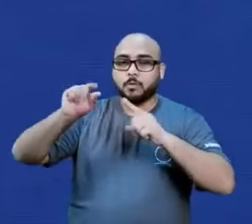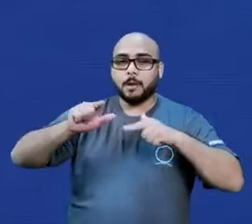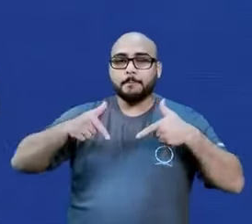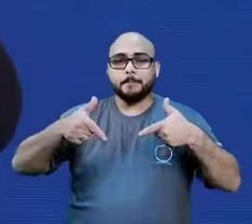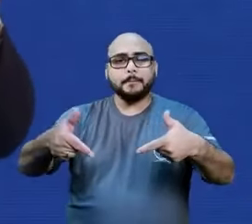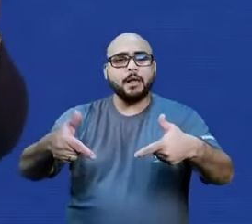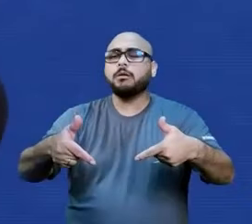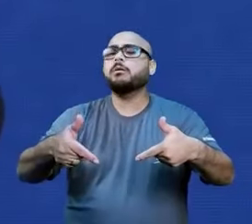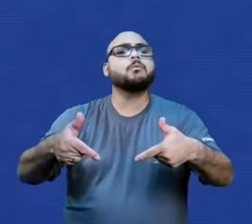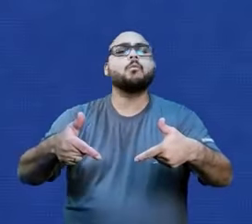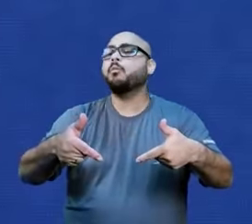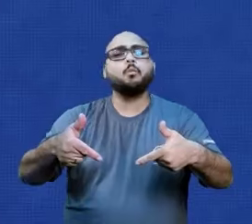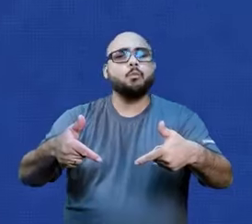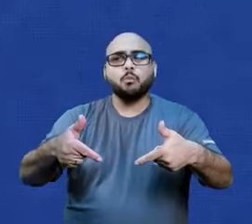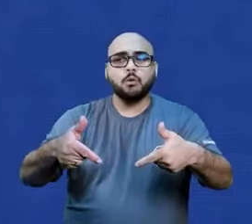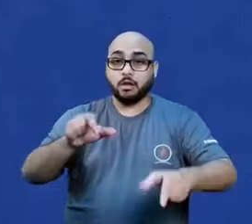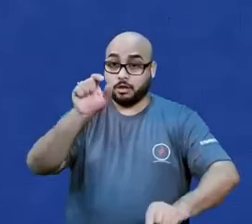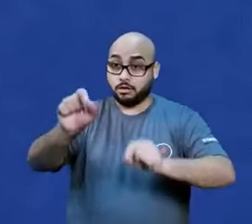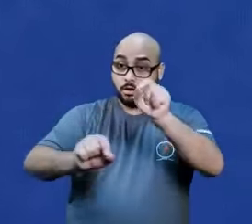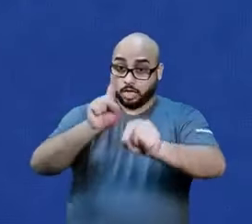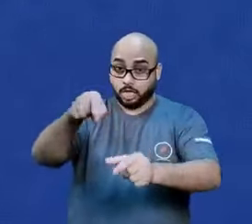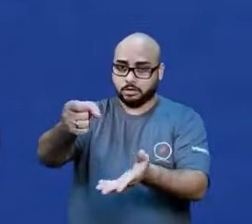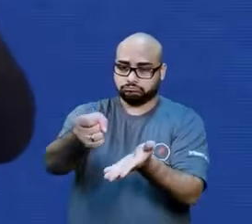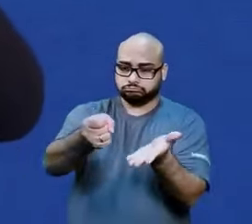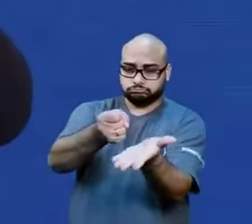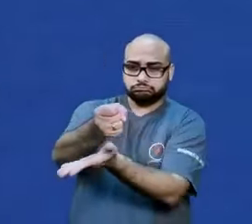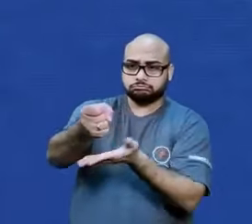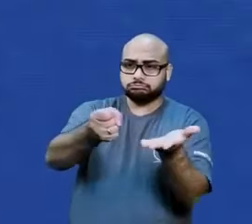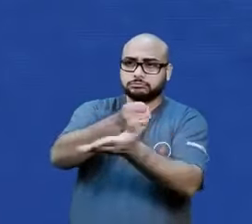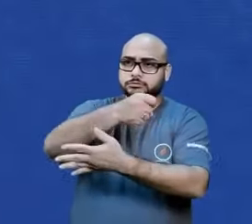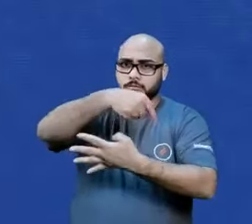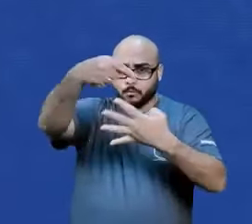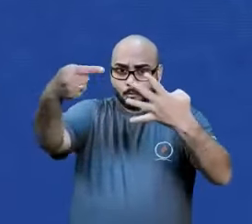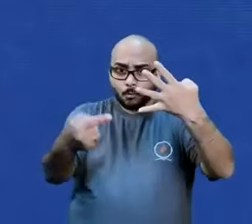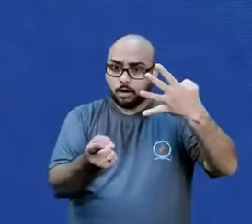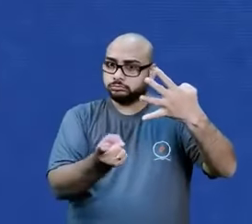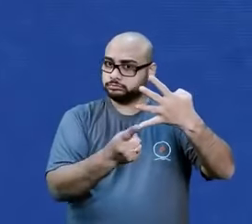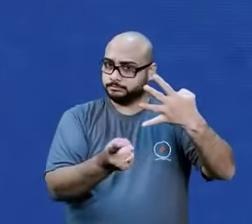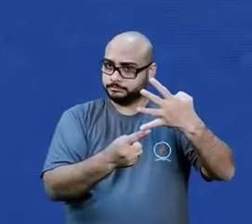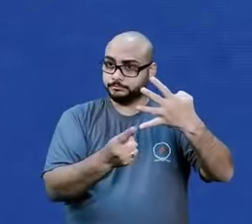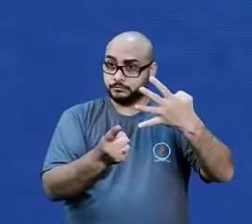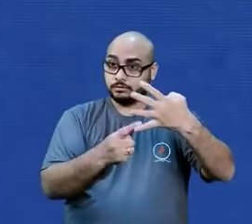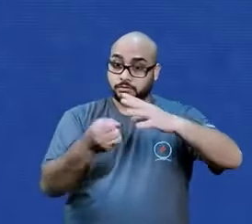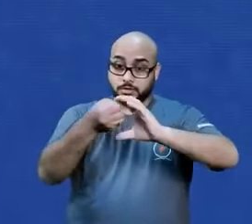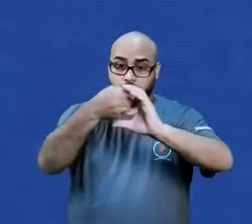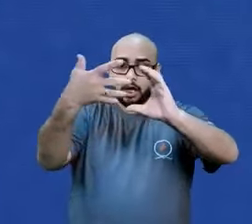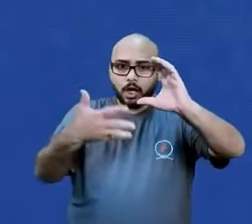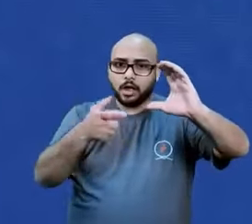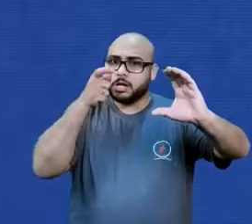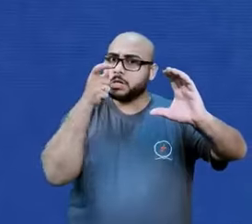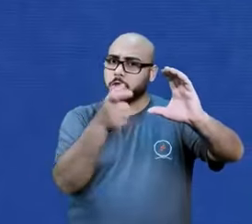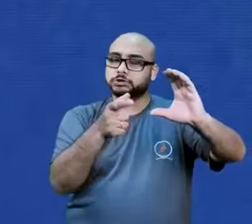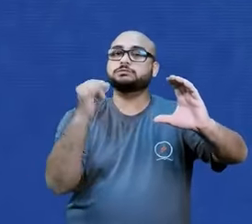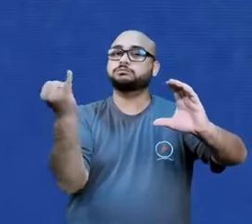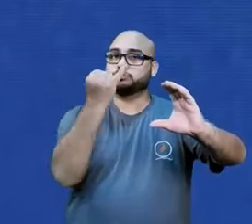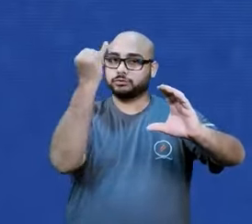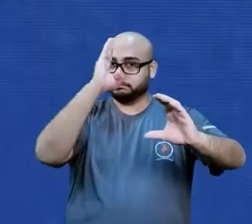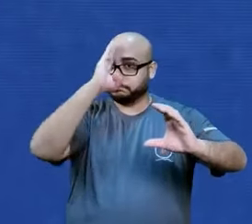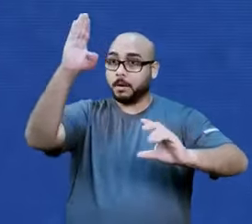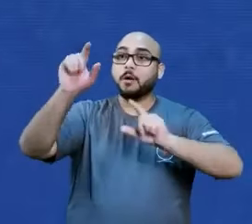ações estão baseadas em quatro atributos grandiosos do seu